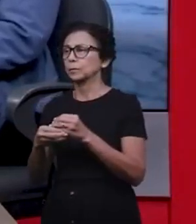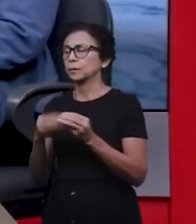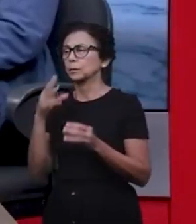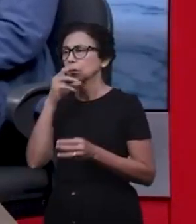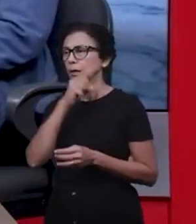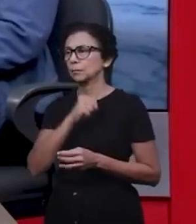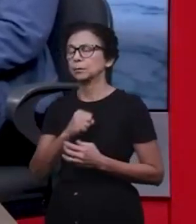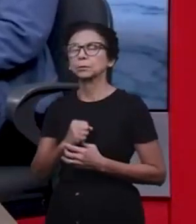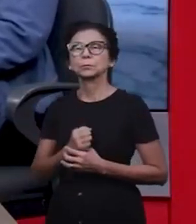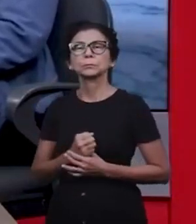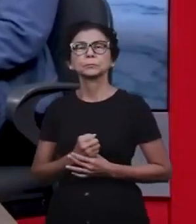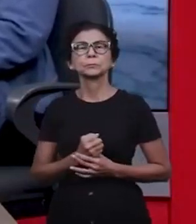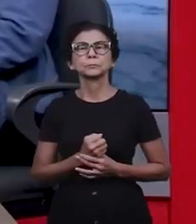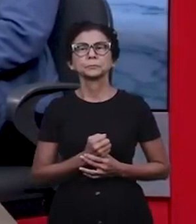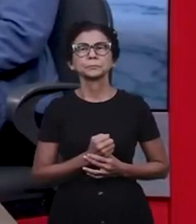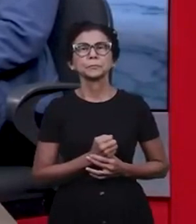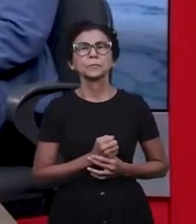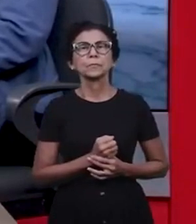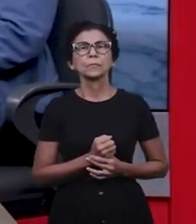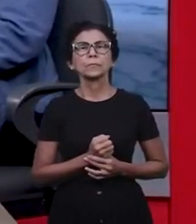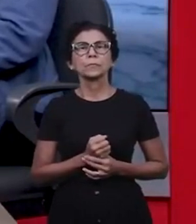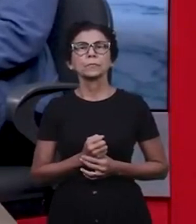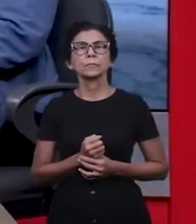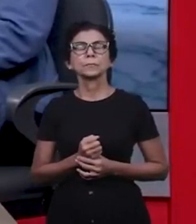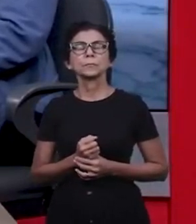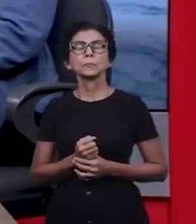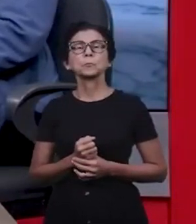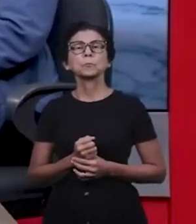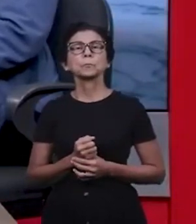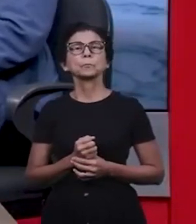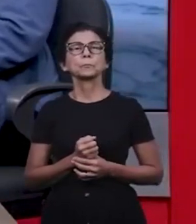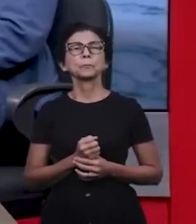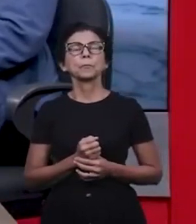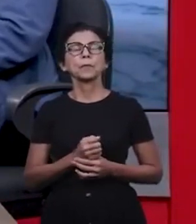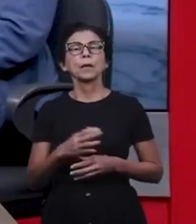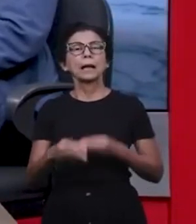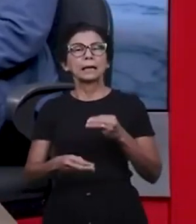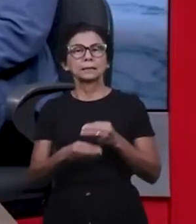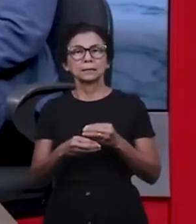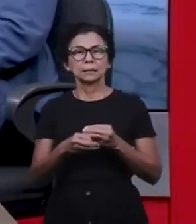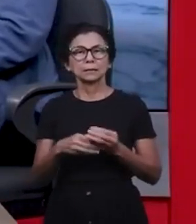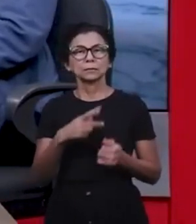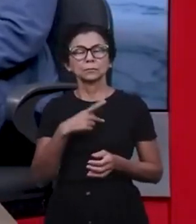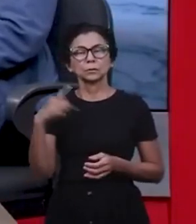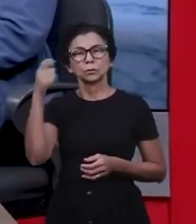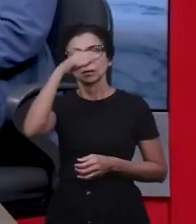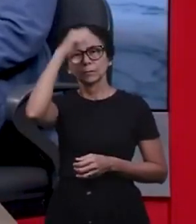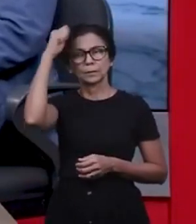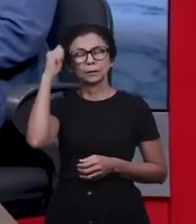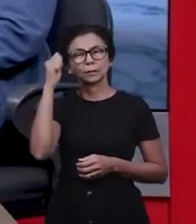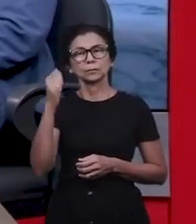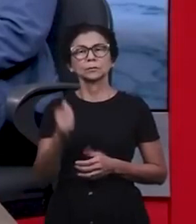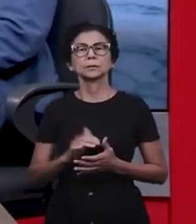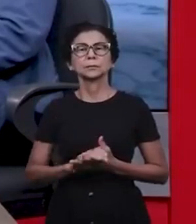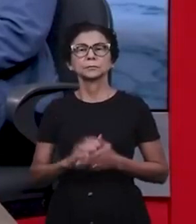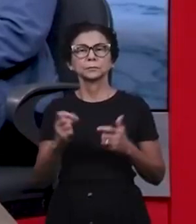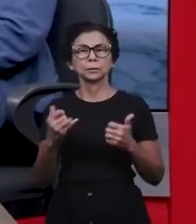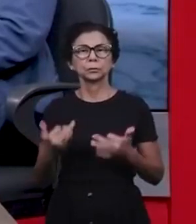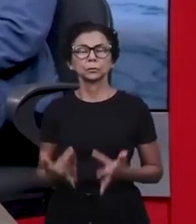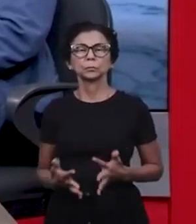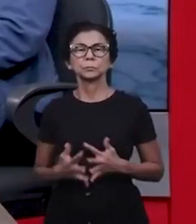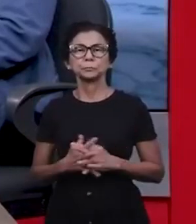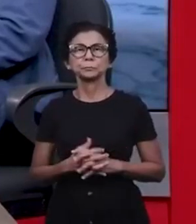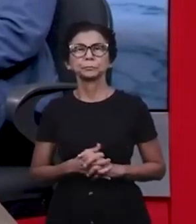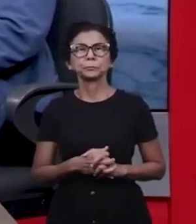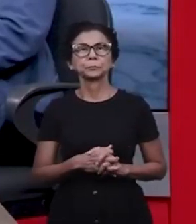não. Considerando também o que a Amadeu falou, o que a gente observa muito na palavra, que a igreja, a primeira coisa